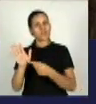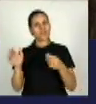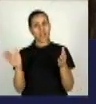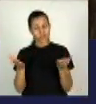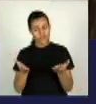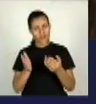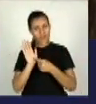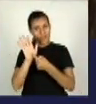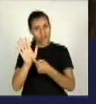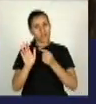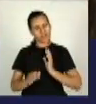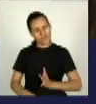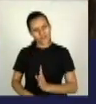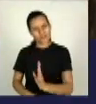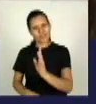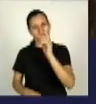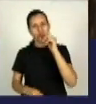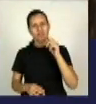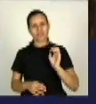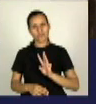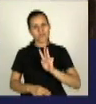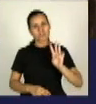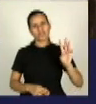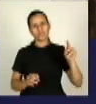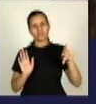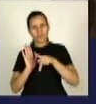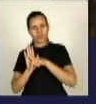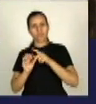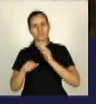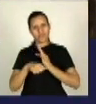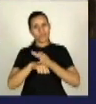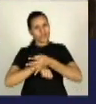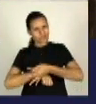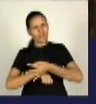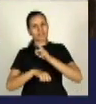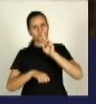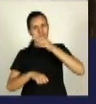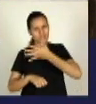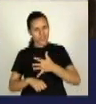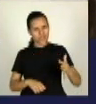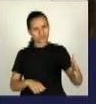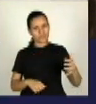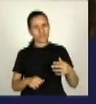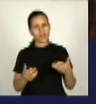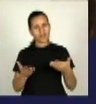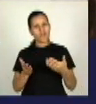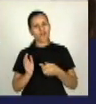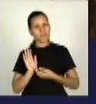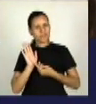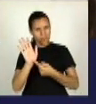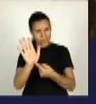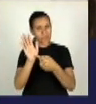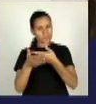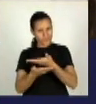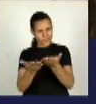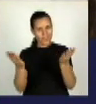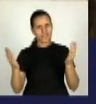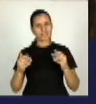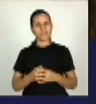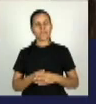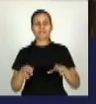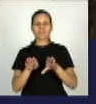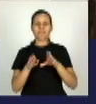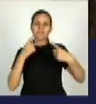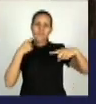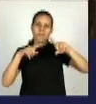ao longo do programa. O programa continua no site da Unisantos e está disponível a partir de agora para